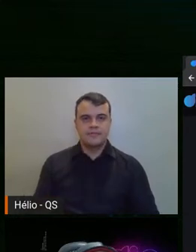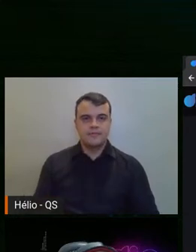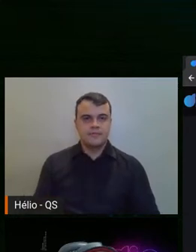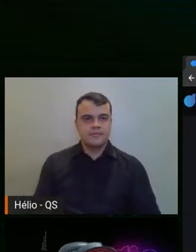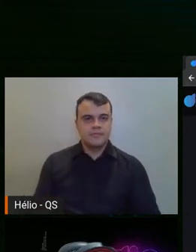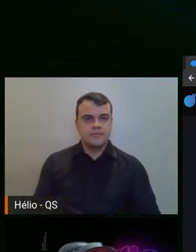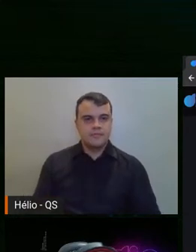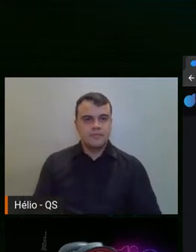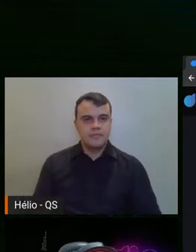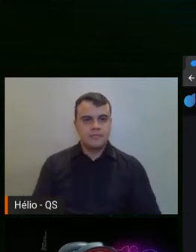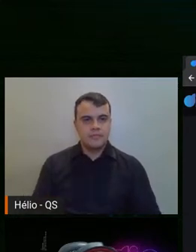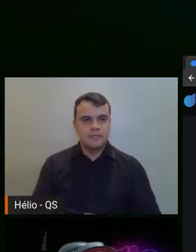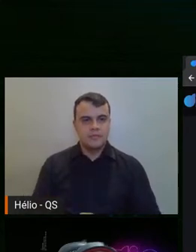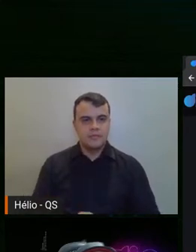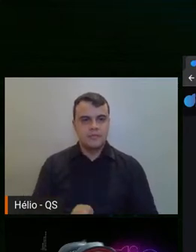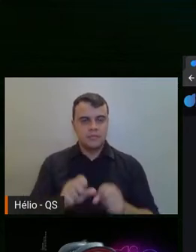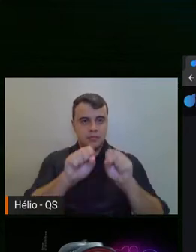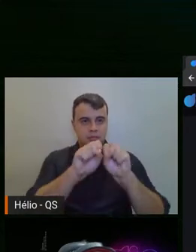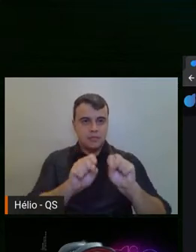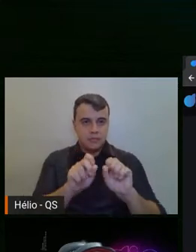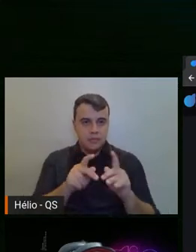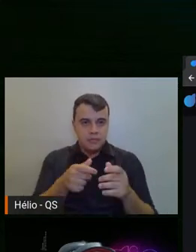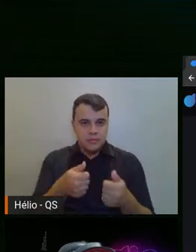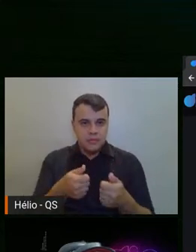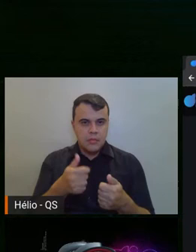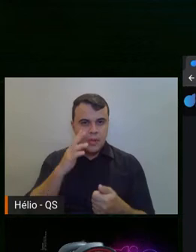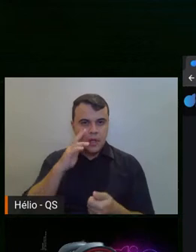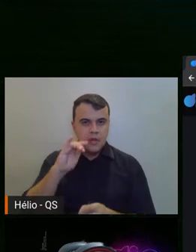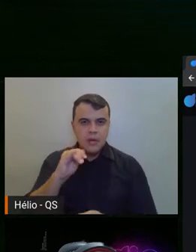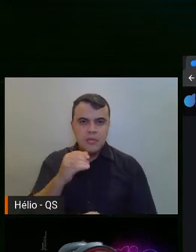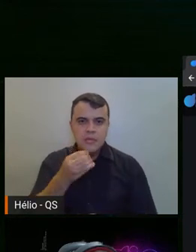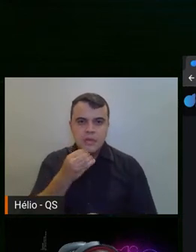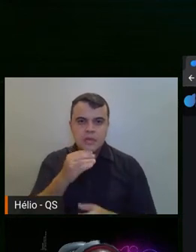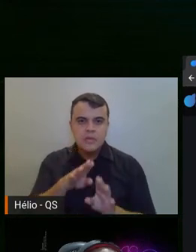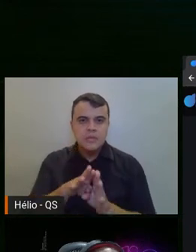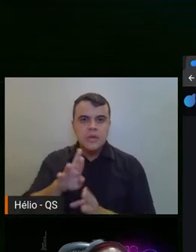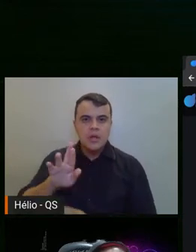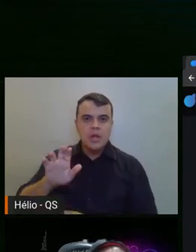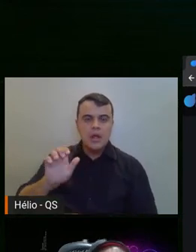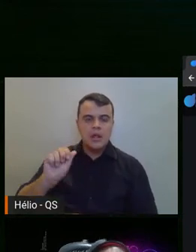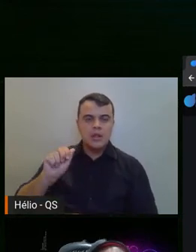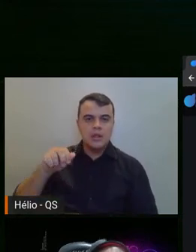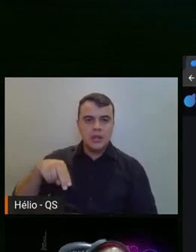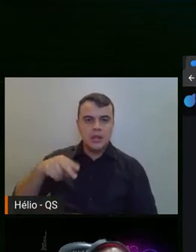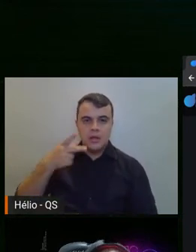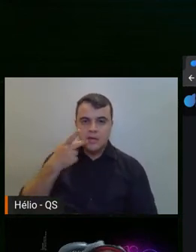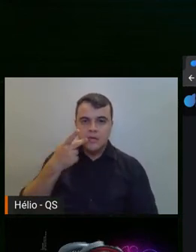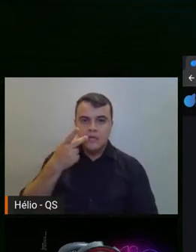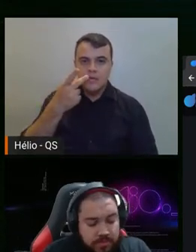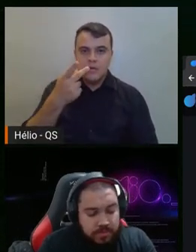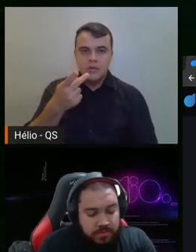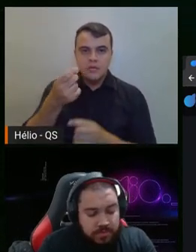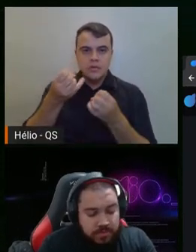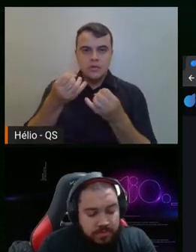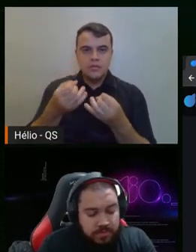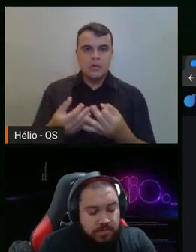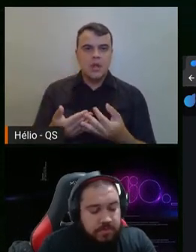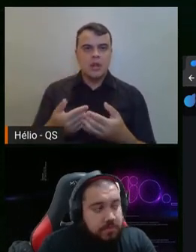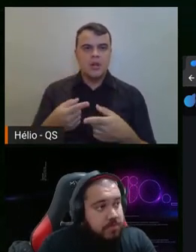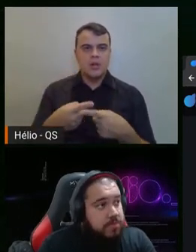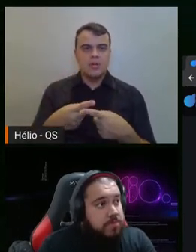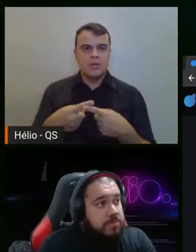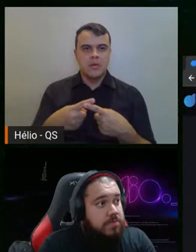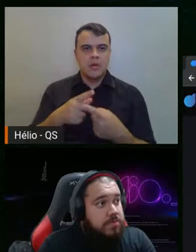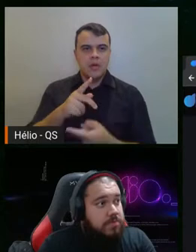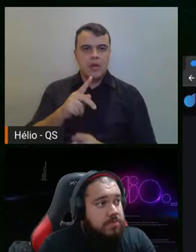com relação a parte da plataforma acho que tá ok aproveitando o gancho que o Renan tava falando da das formações né e dos conteúdos pro